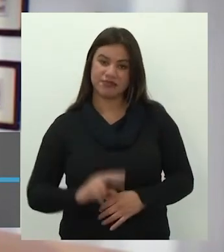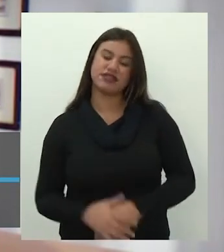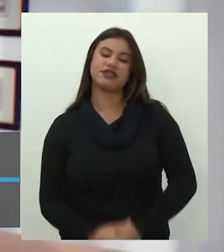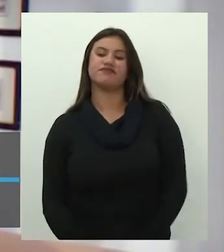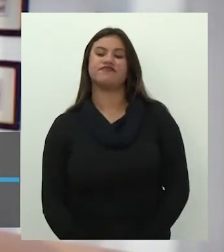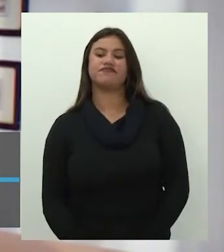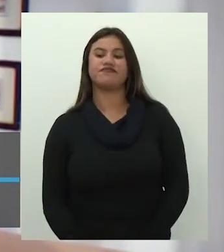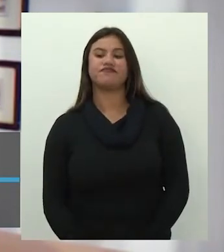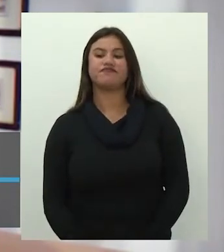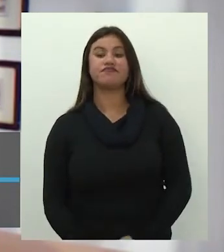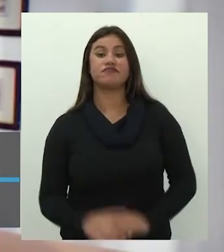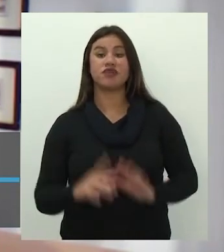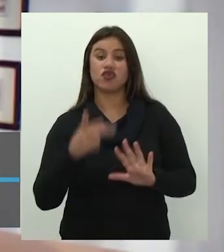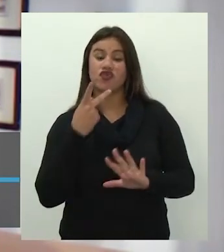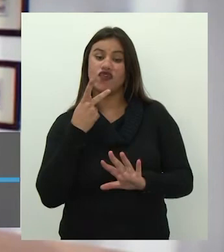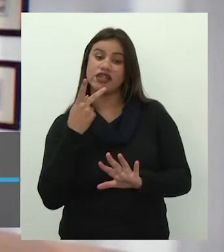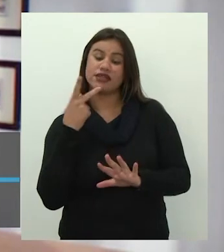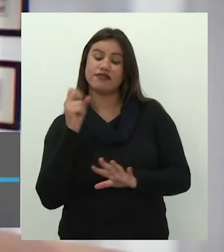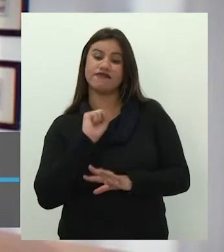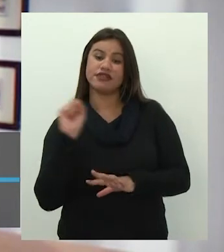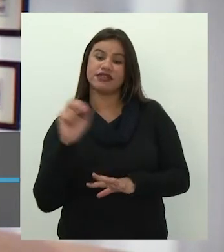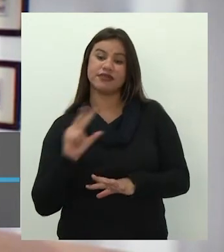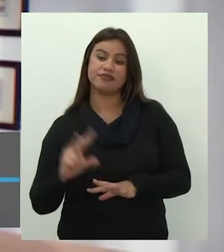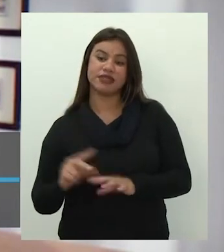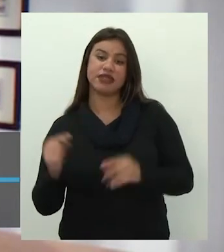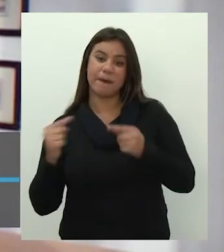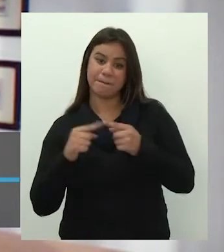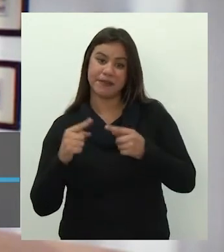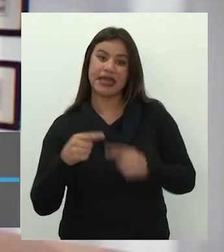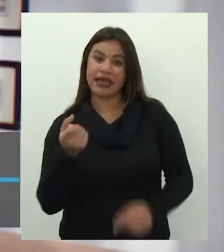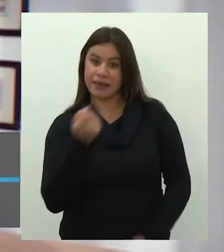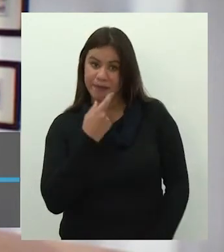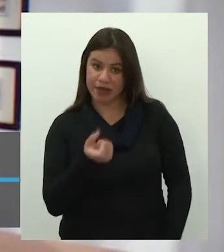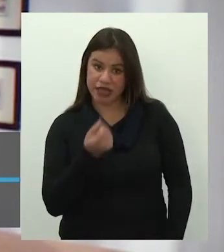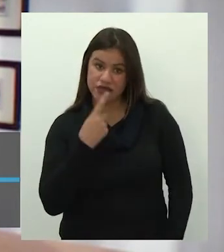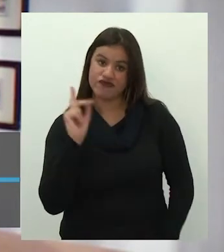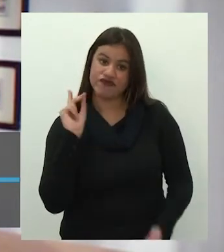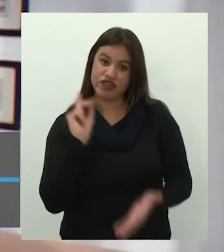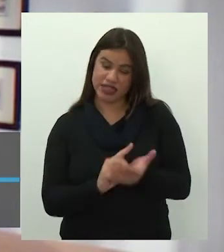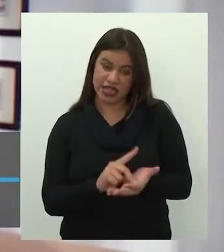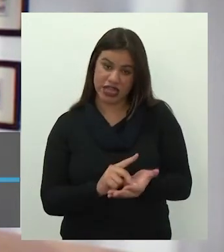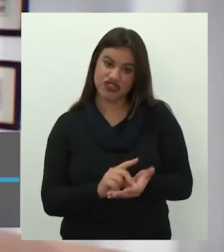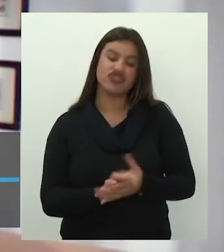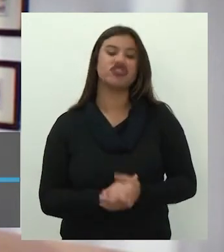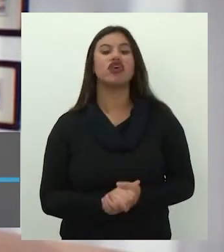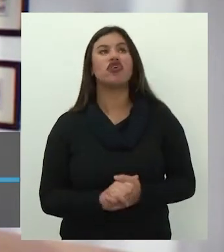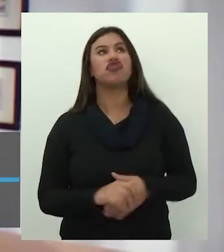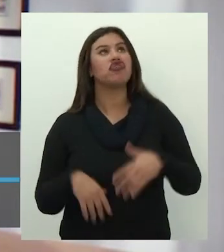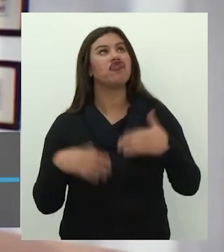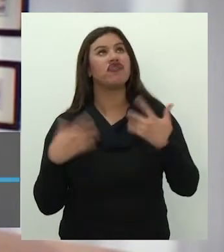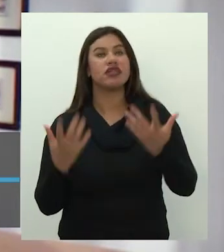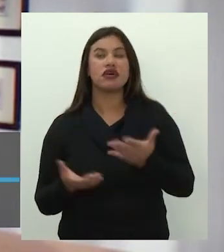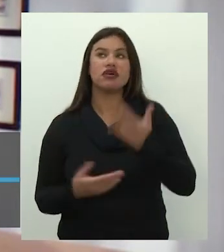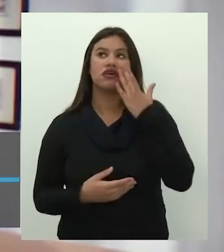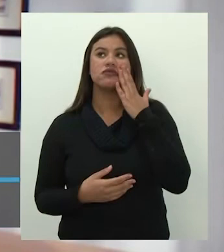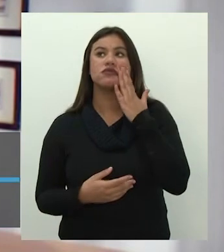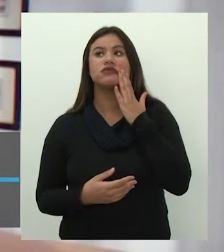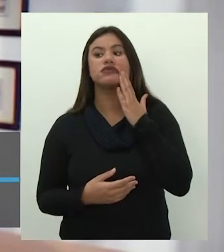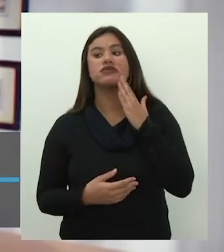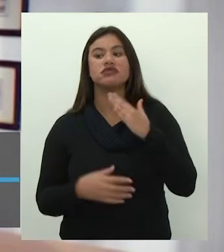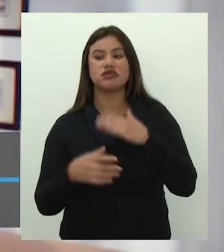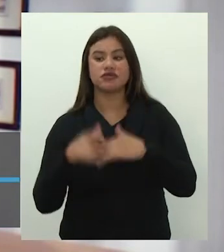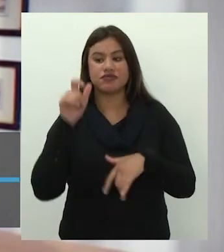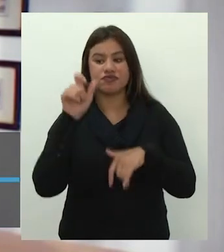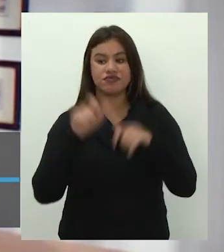de vitaminas de verdade, tá? Eu não estou falando de gente que tira fio